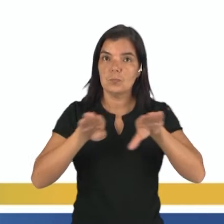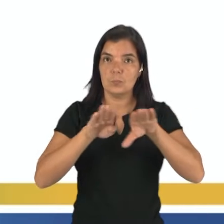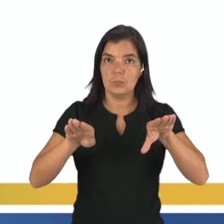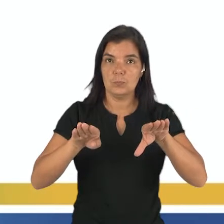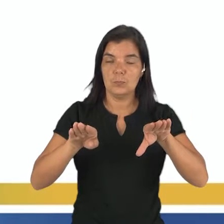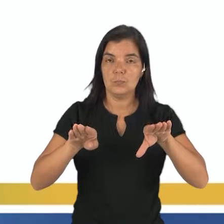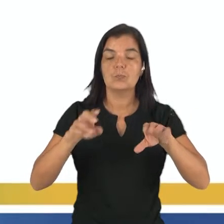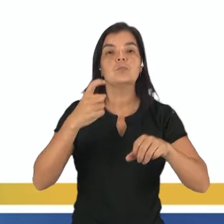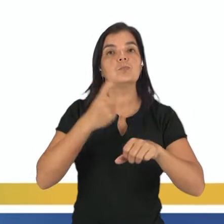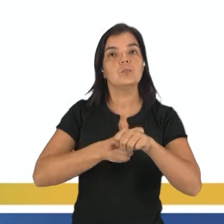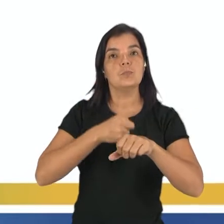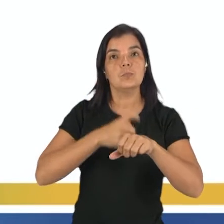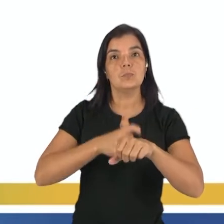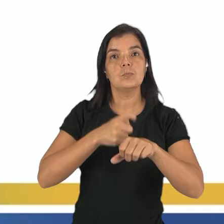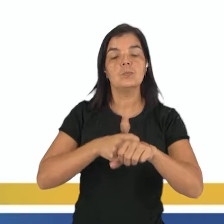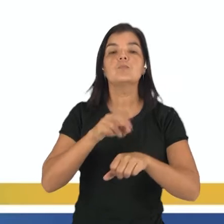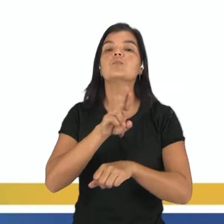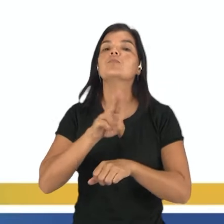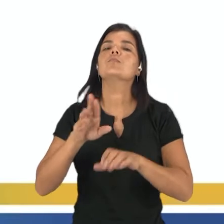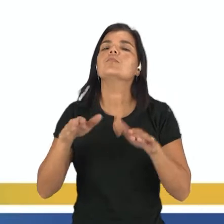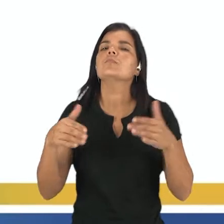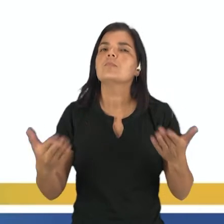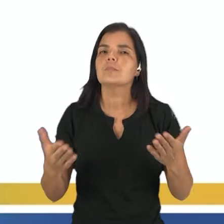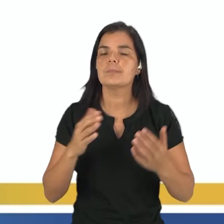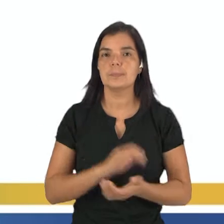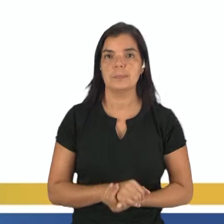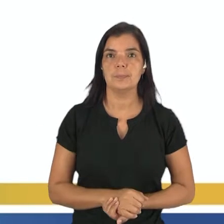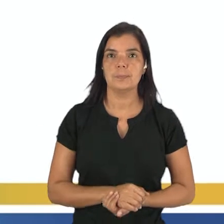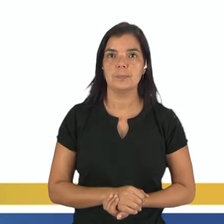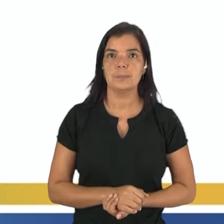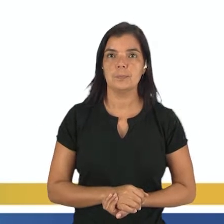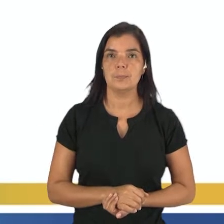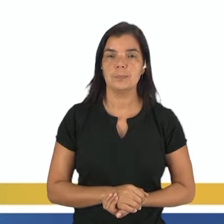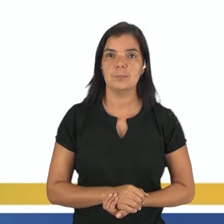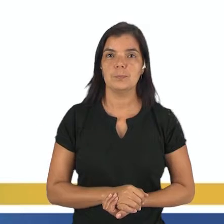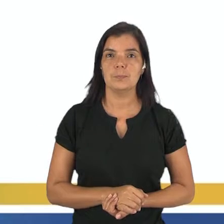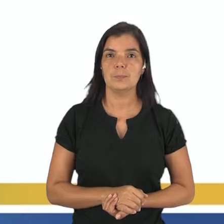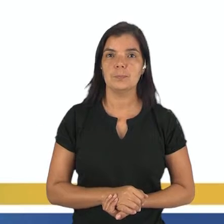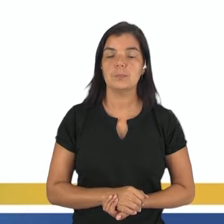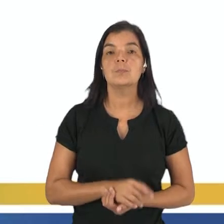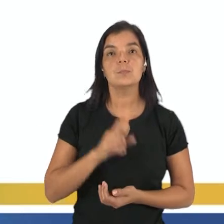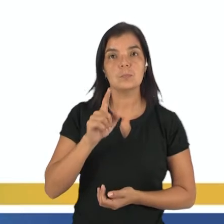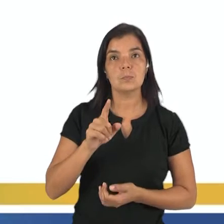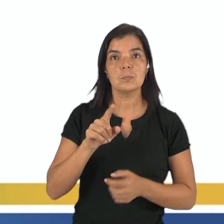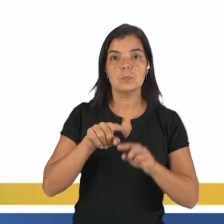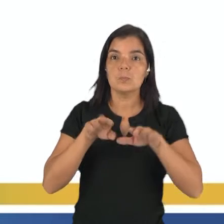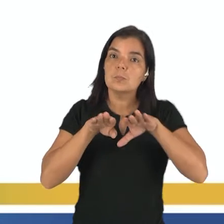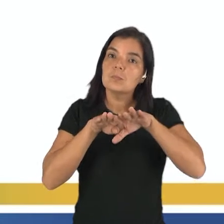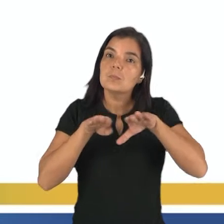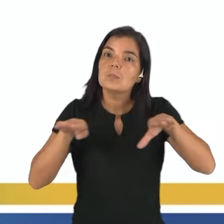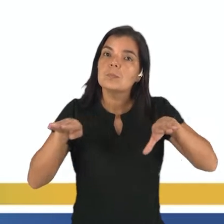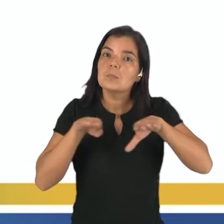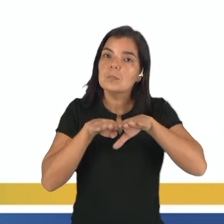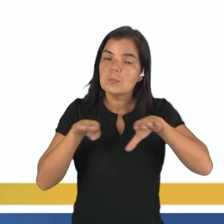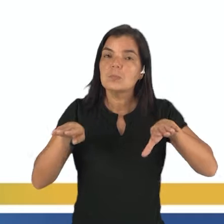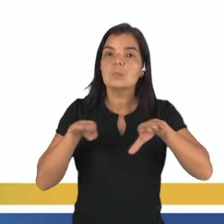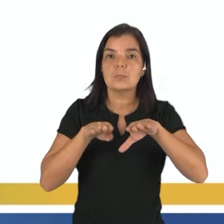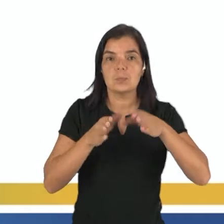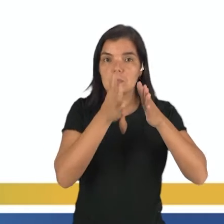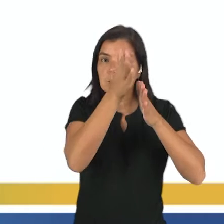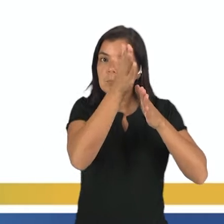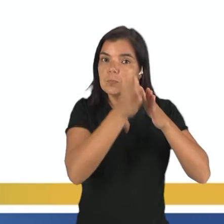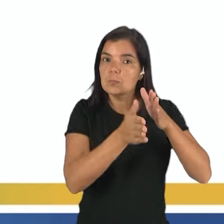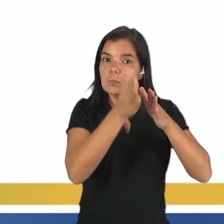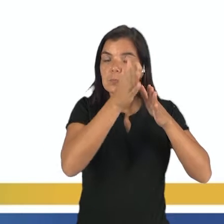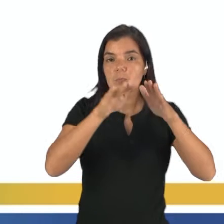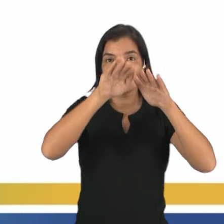de um sólido é chamada de... Então, essa região plana que forma